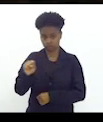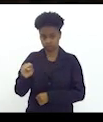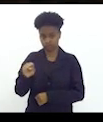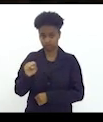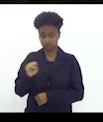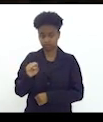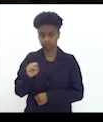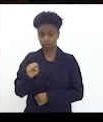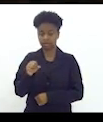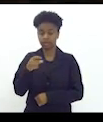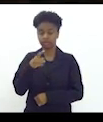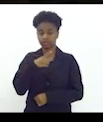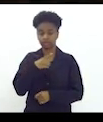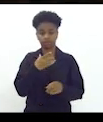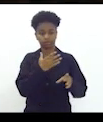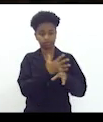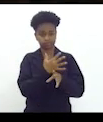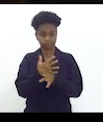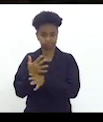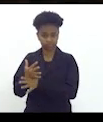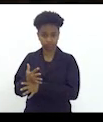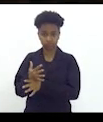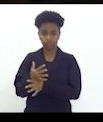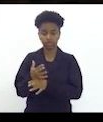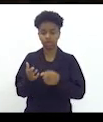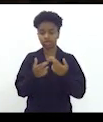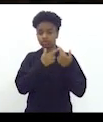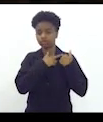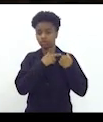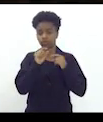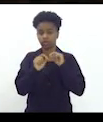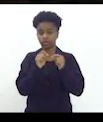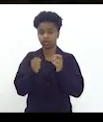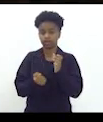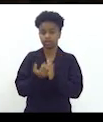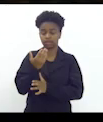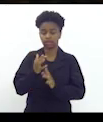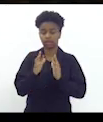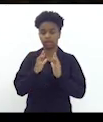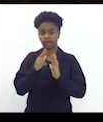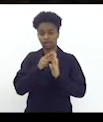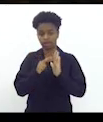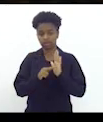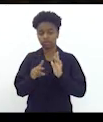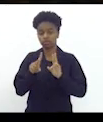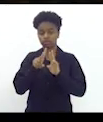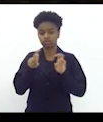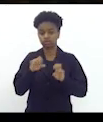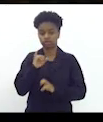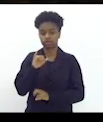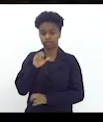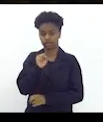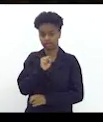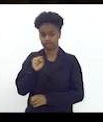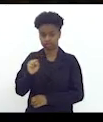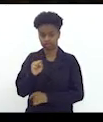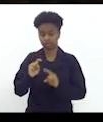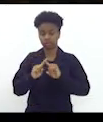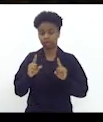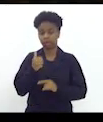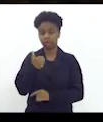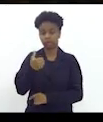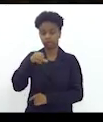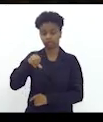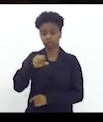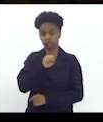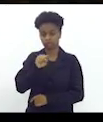aos municípios legislar sobre ISS. Em 88, era o patinho feio, era